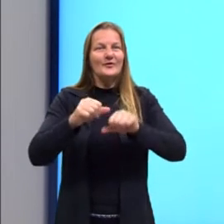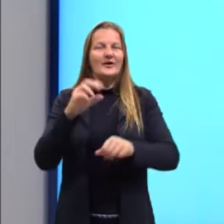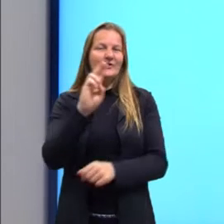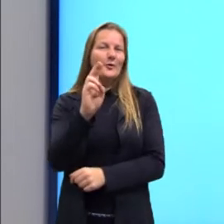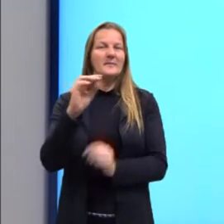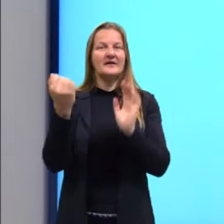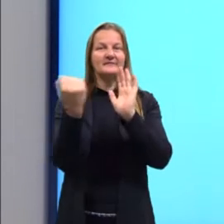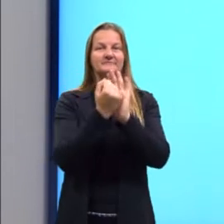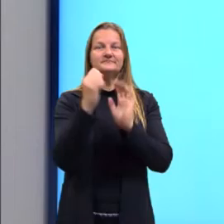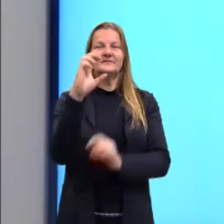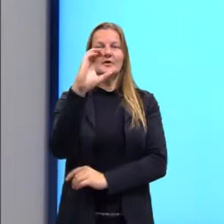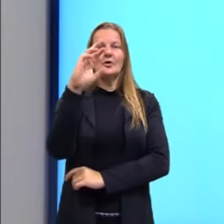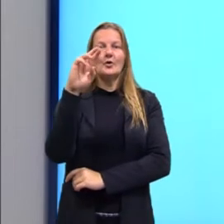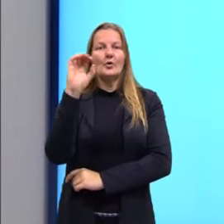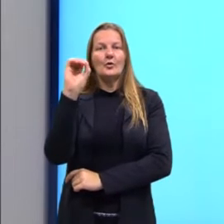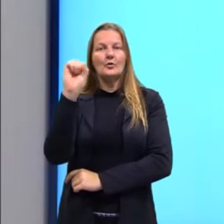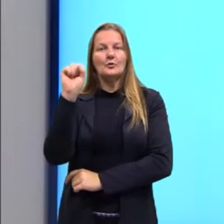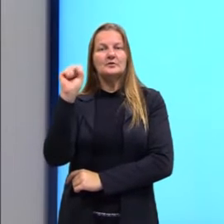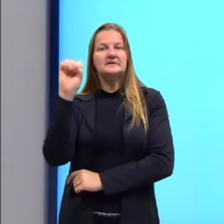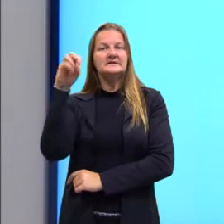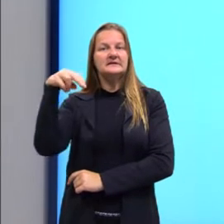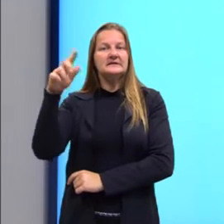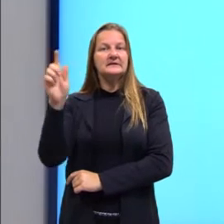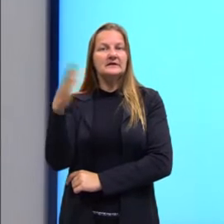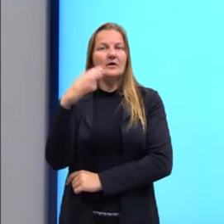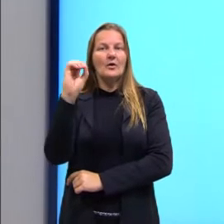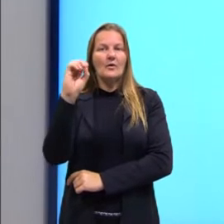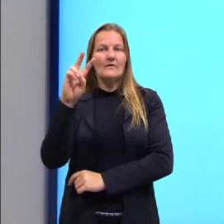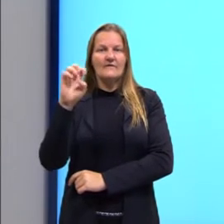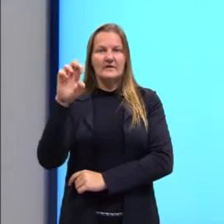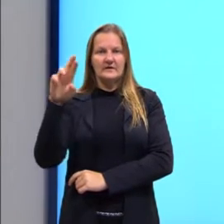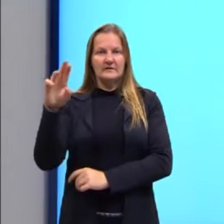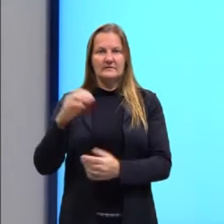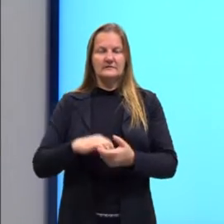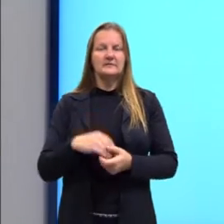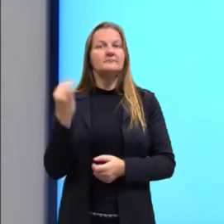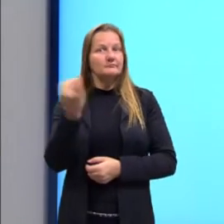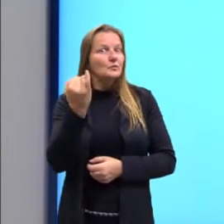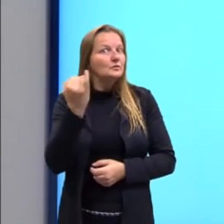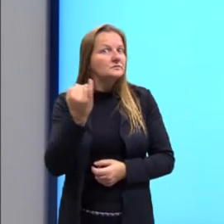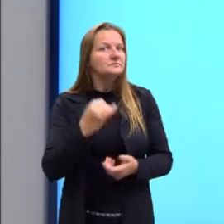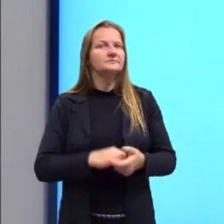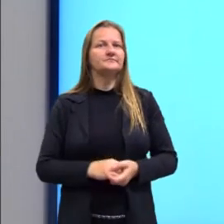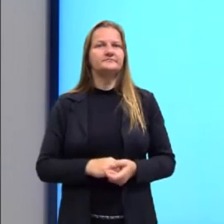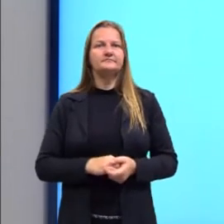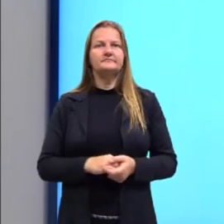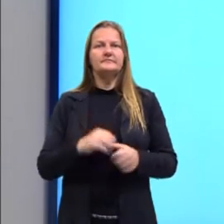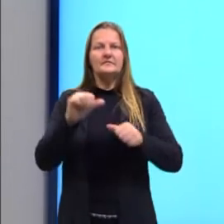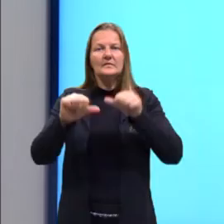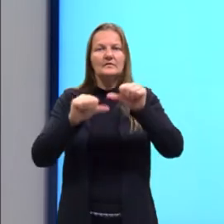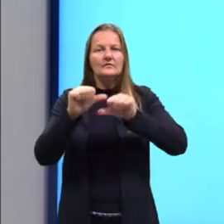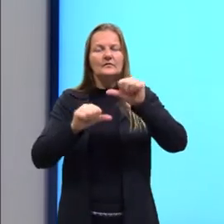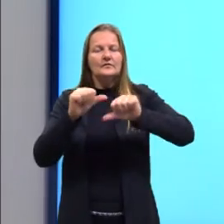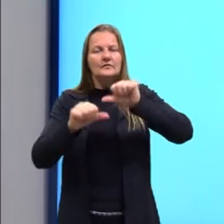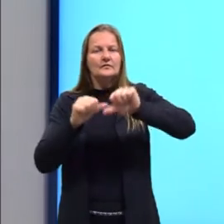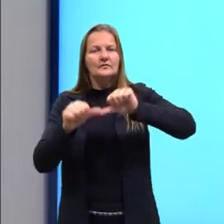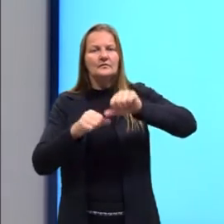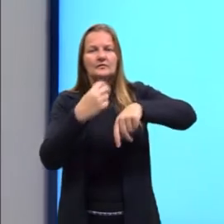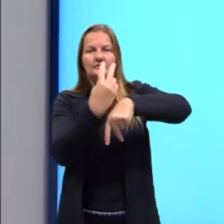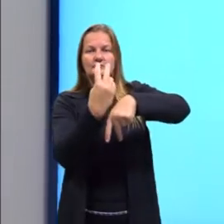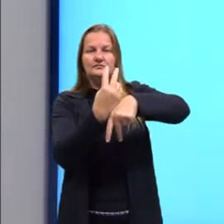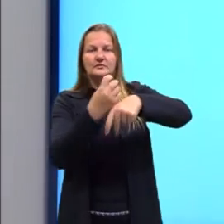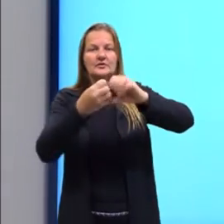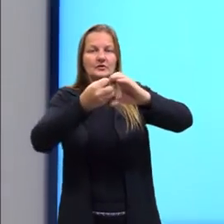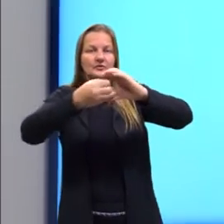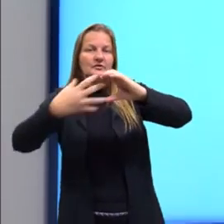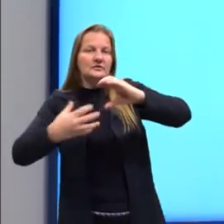si trocam genes então aqui é bem importante que já vai começar uma variabilidade nas